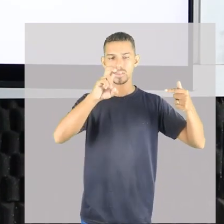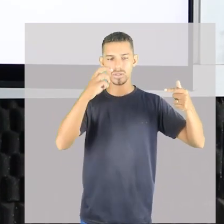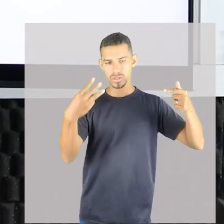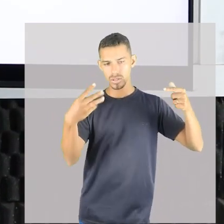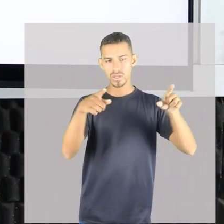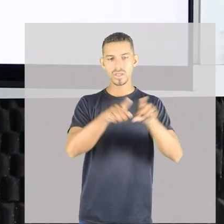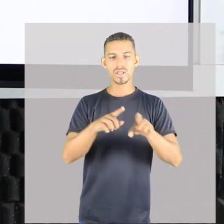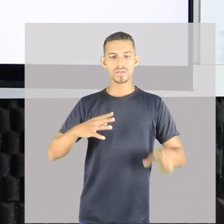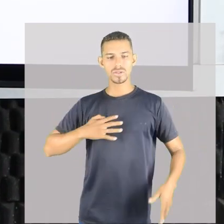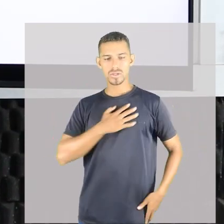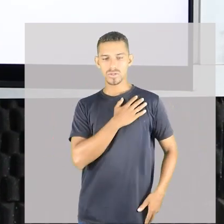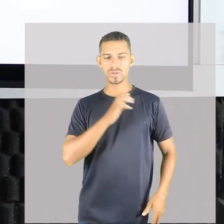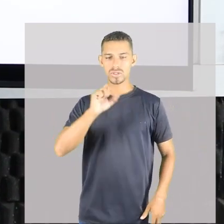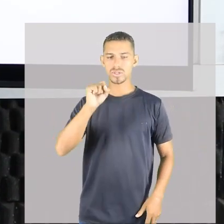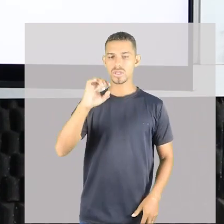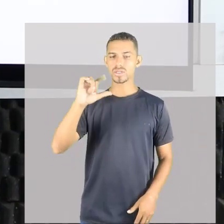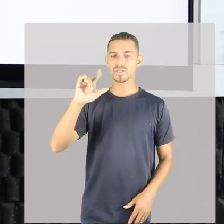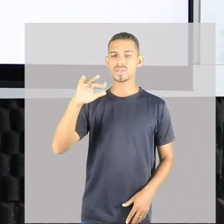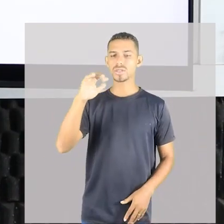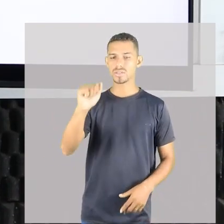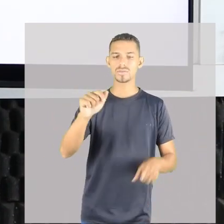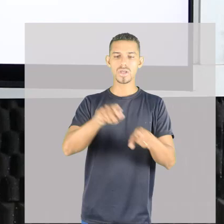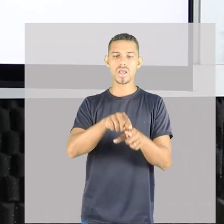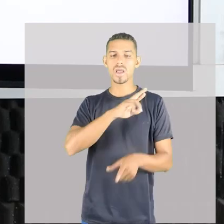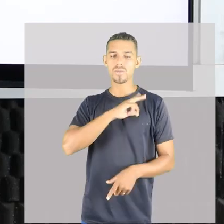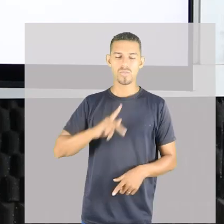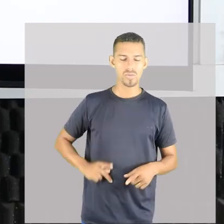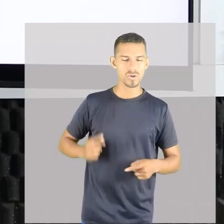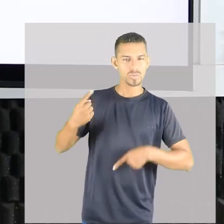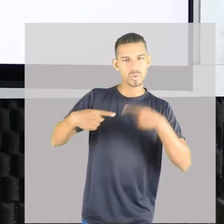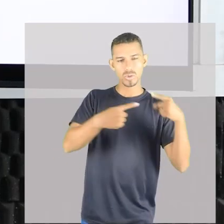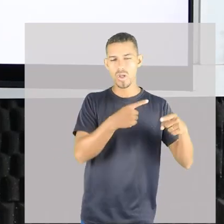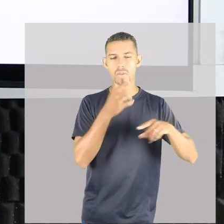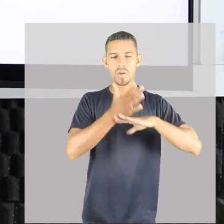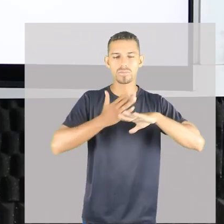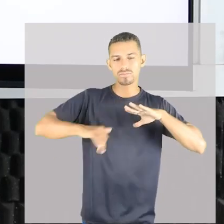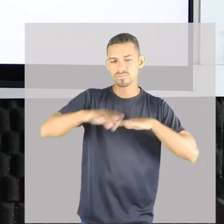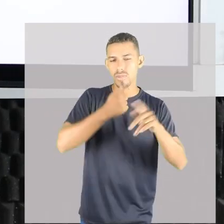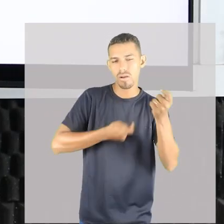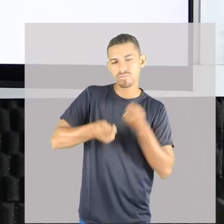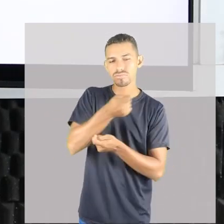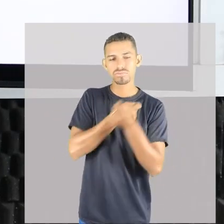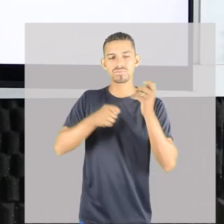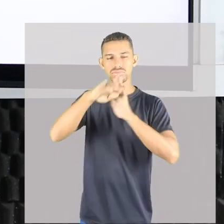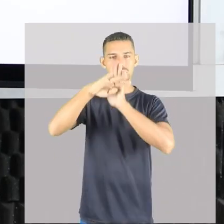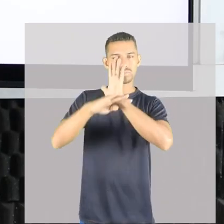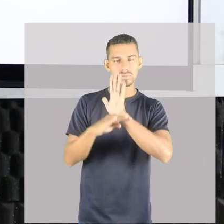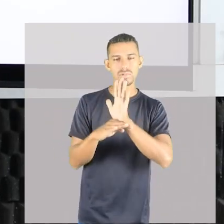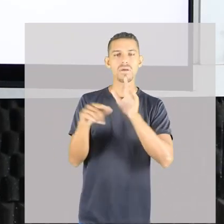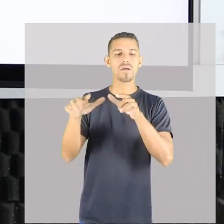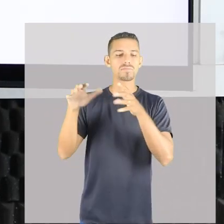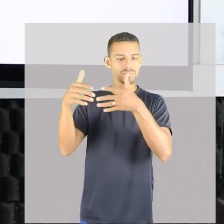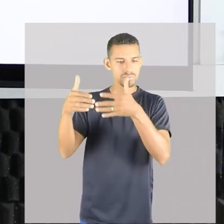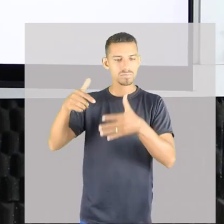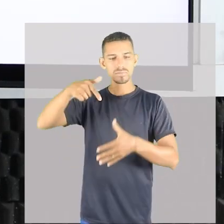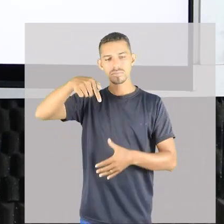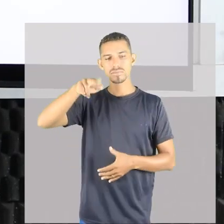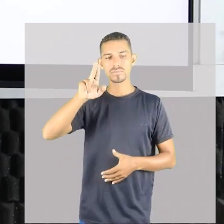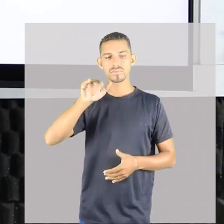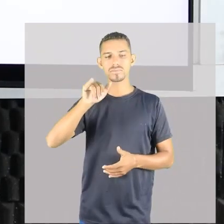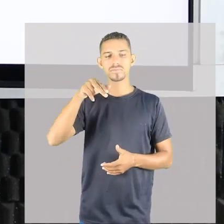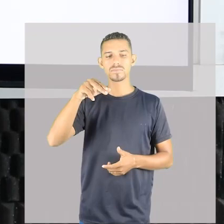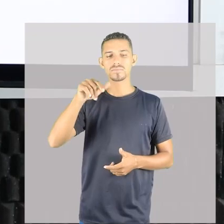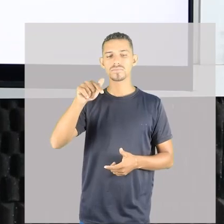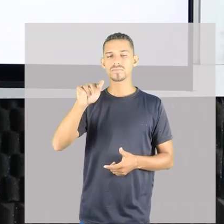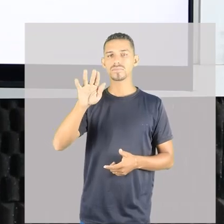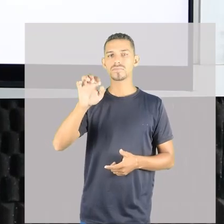os planos quinquenais. Então, Stalin, né, ele vence essa disputa e inaugura uma ditadura stalinista